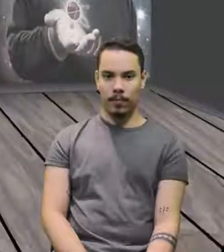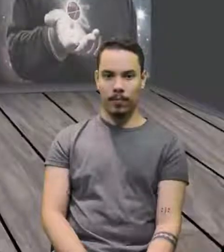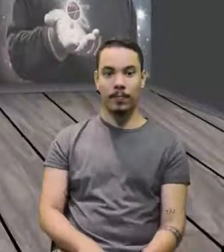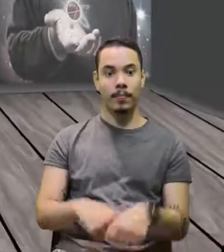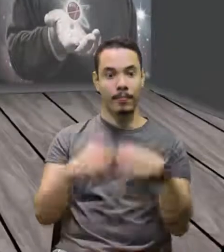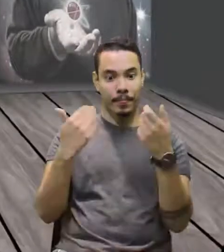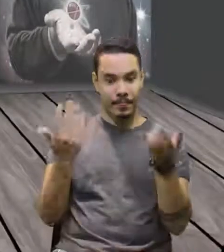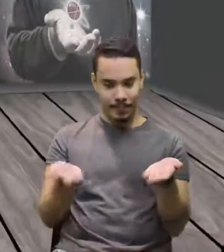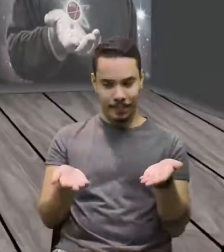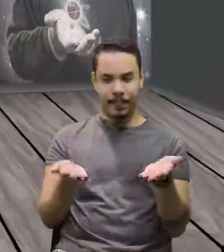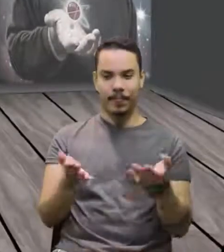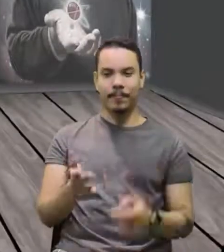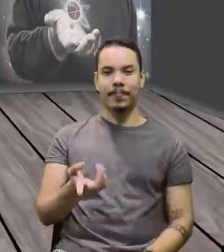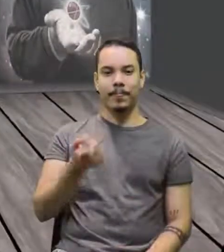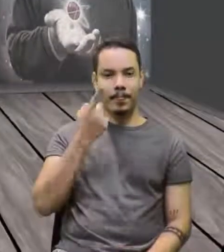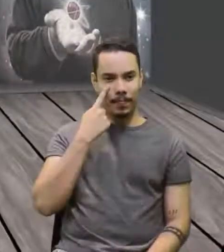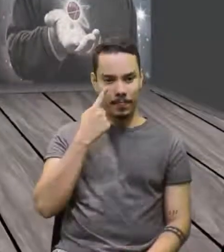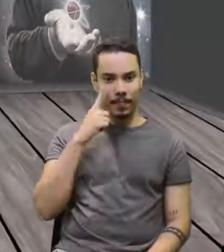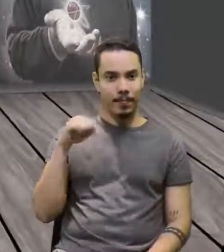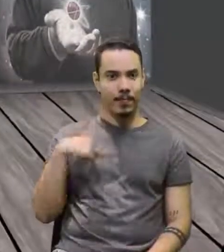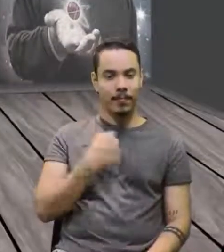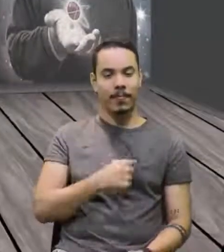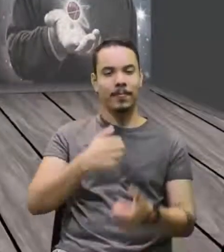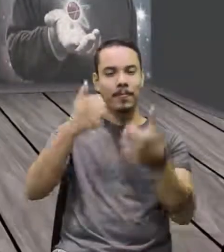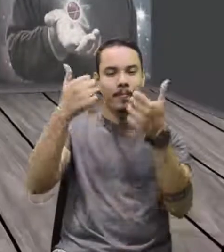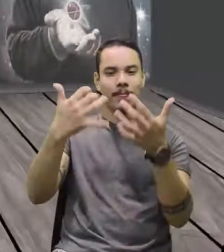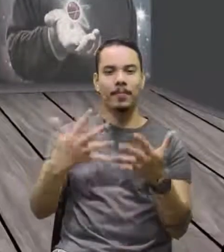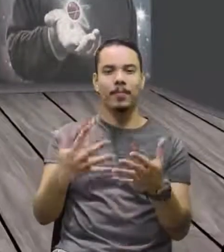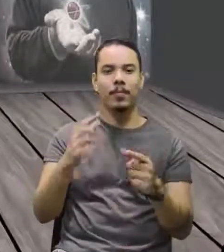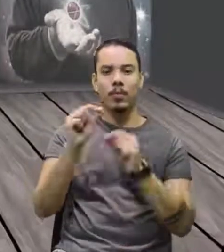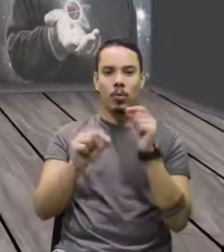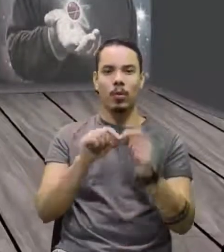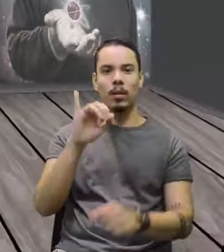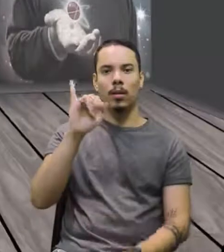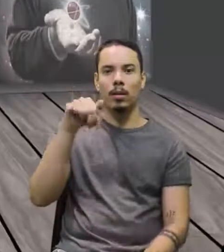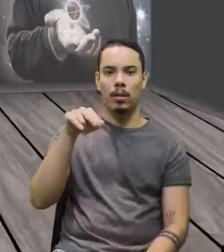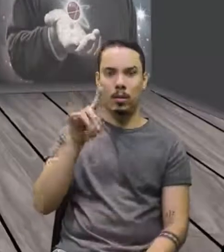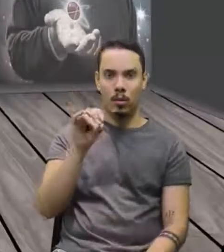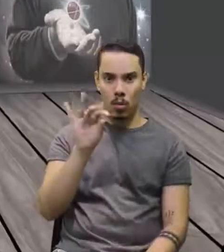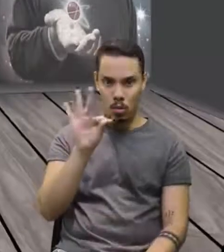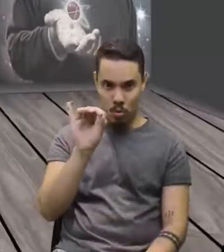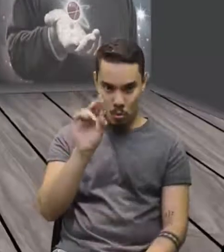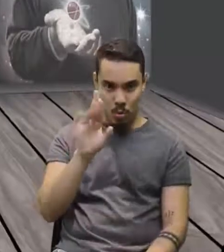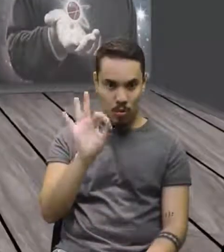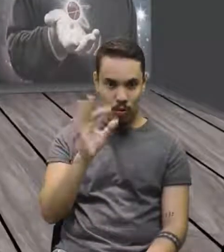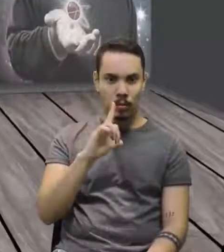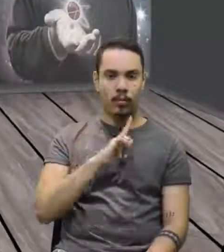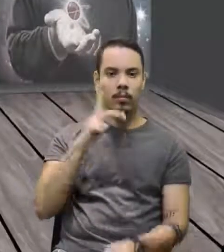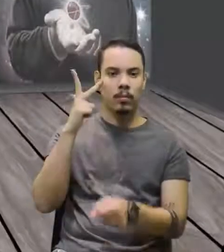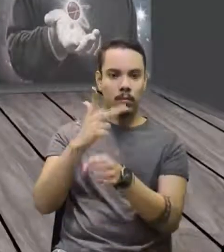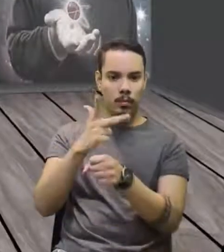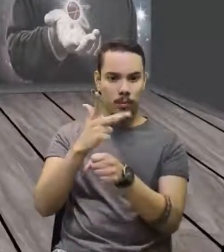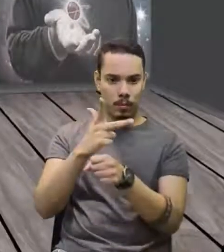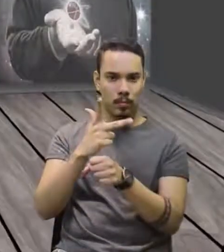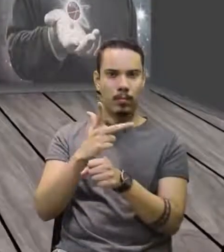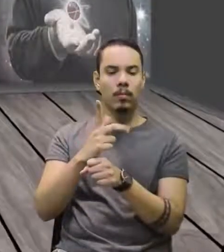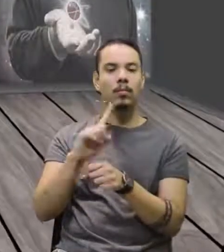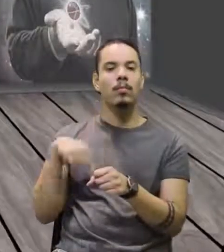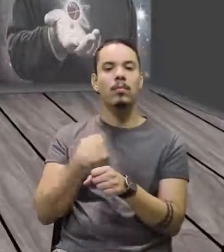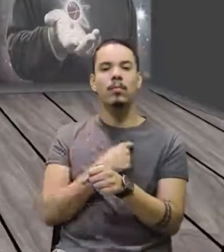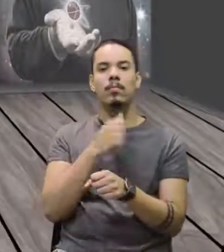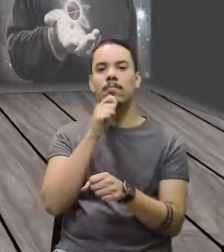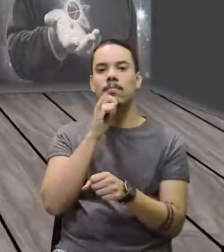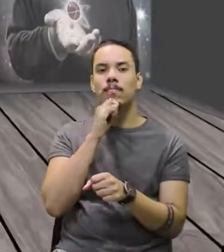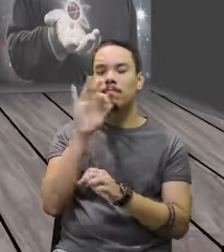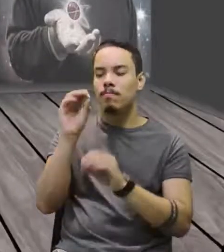Bom, olha bem, nós falamos hoje sobre o indutor, correto? Teremos um vídeo para vocês aí, nós estamos